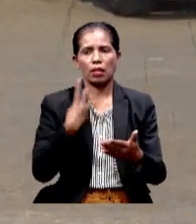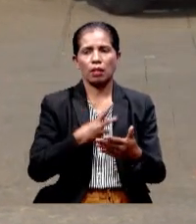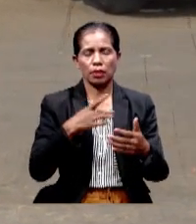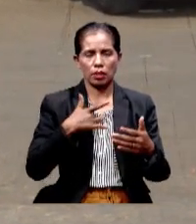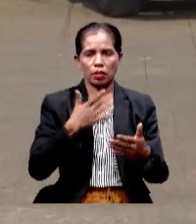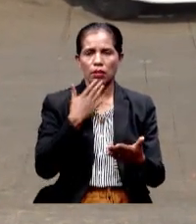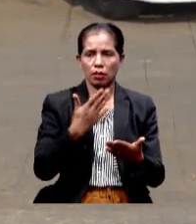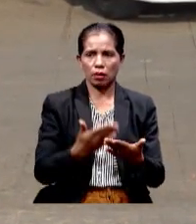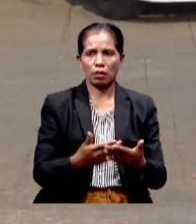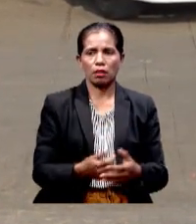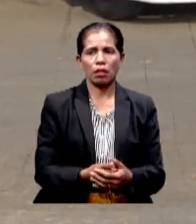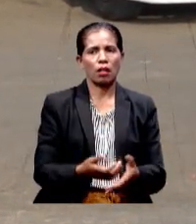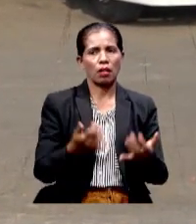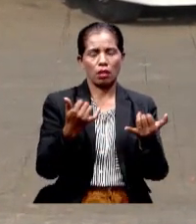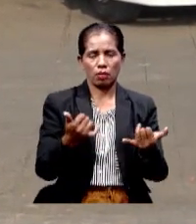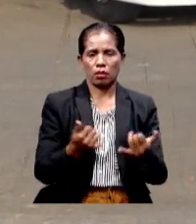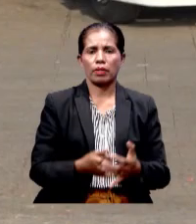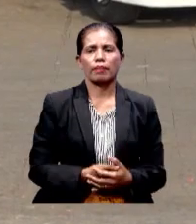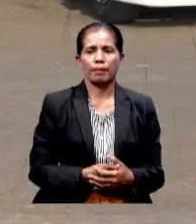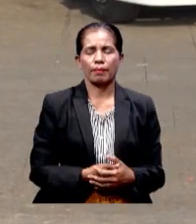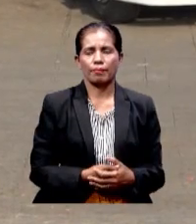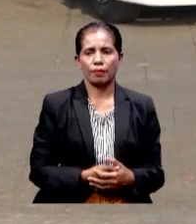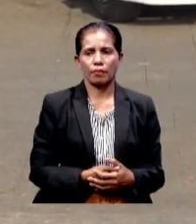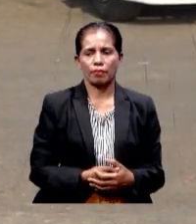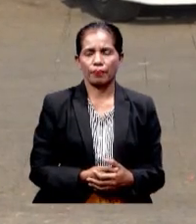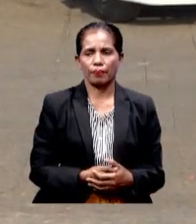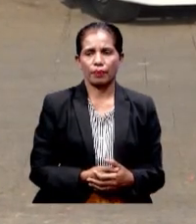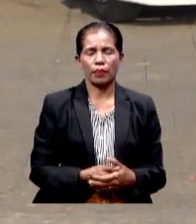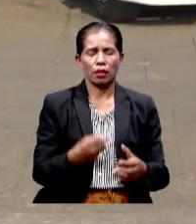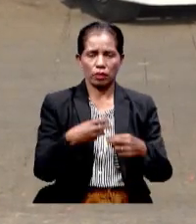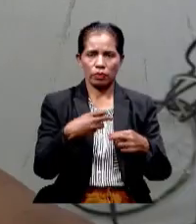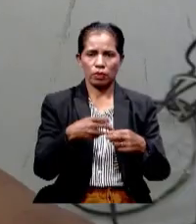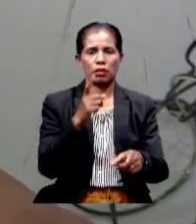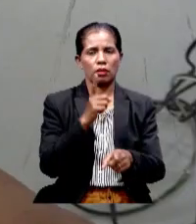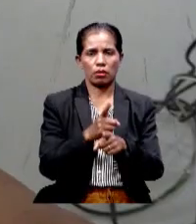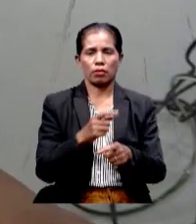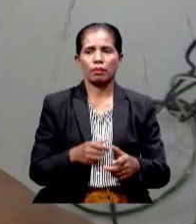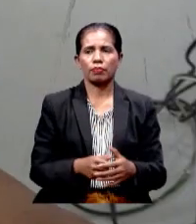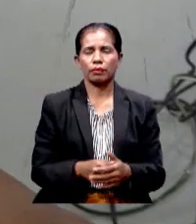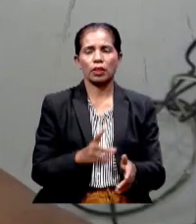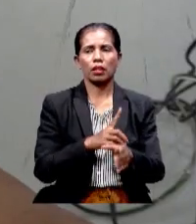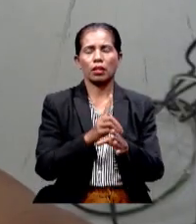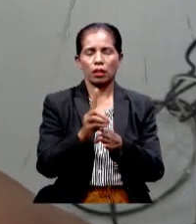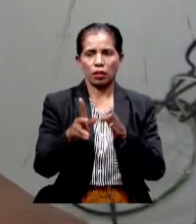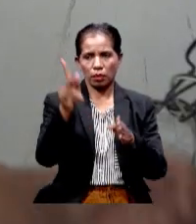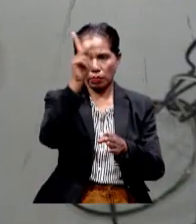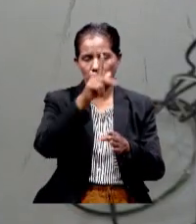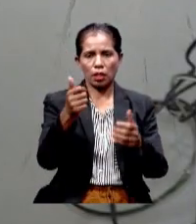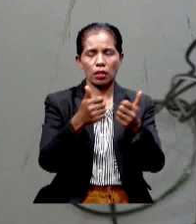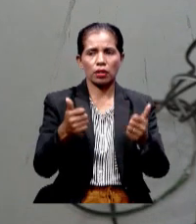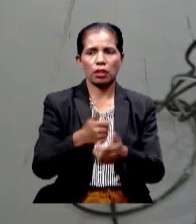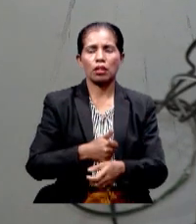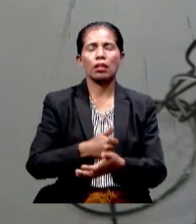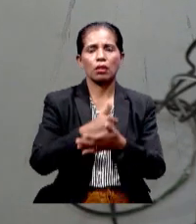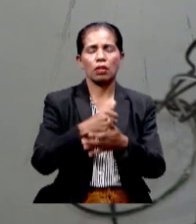dia. Asa agora da Rakne, né, mas difícil isso é. Diretor Pesquisa Associação Tane